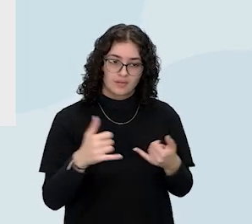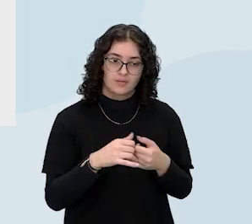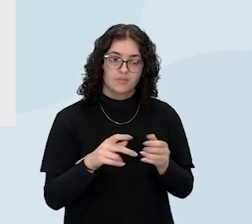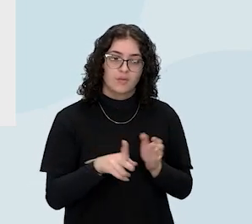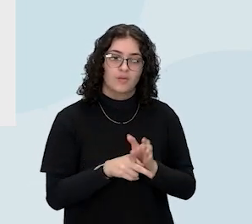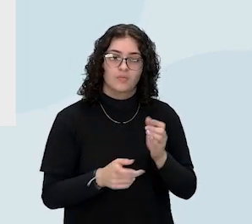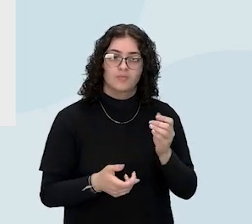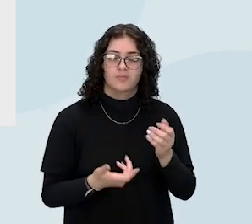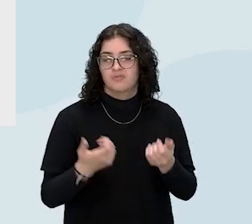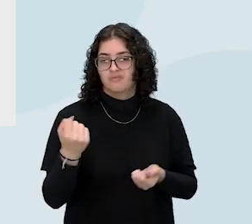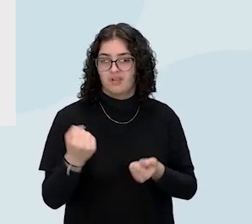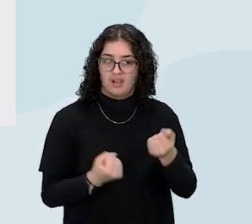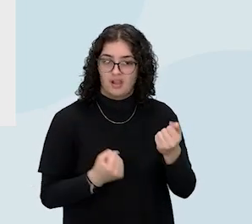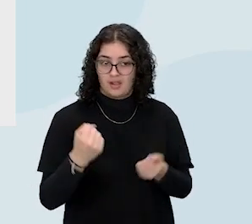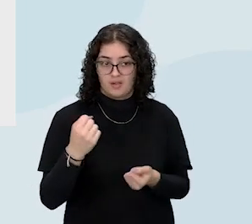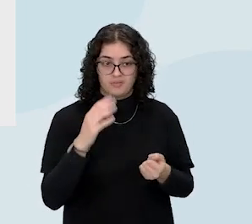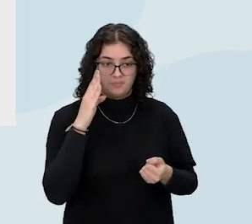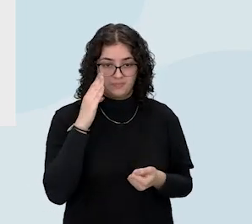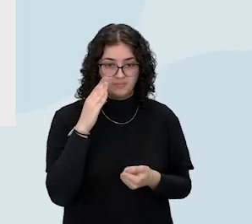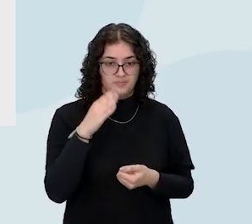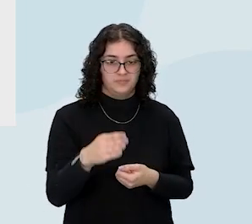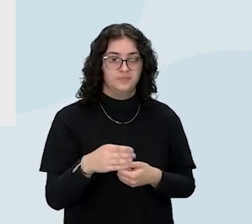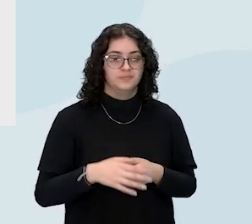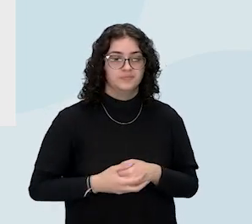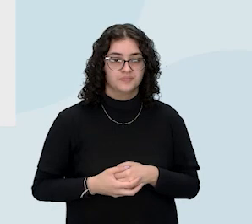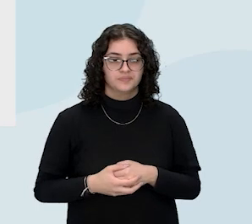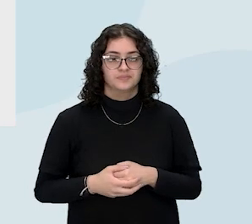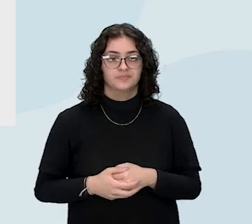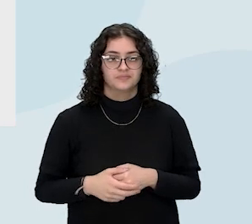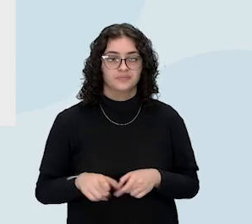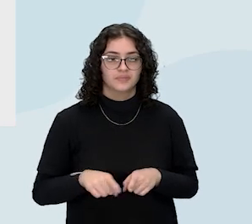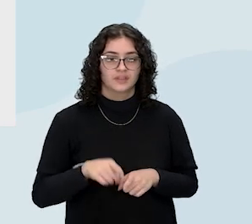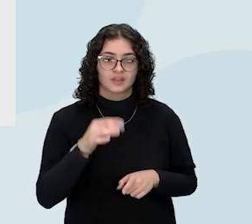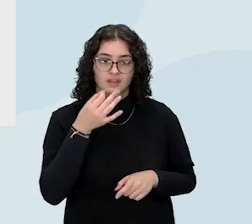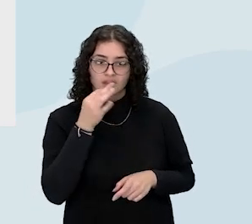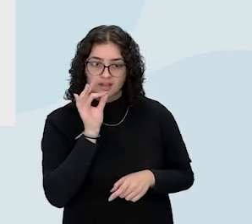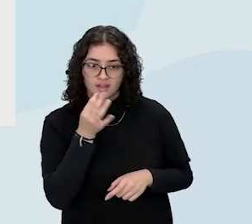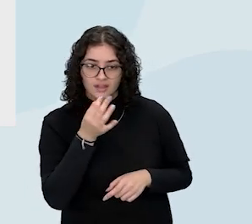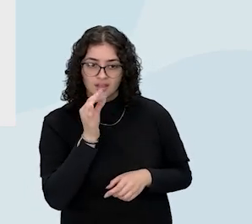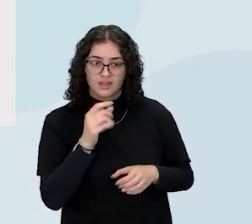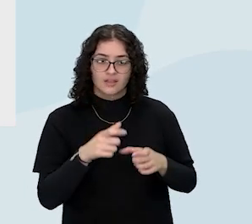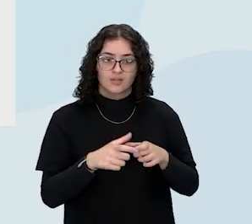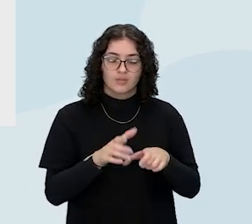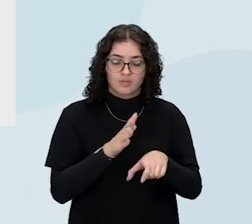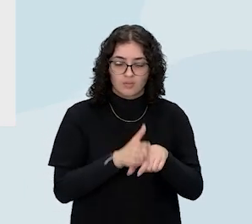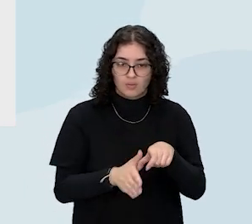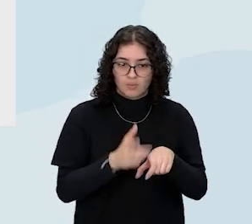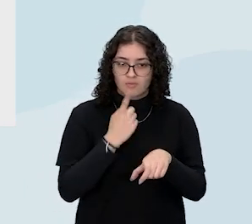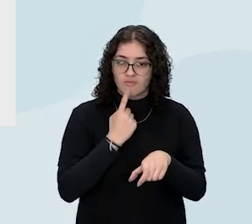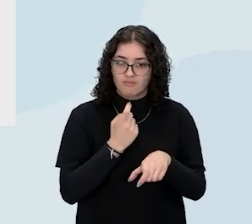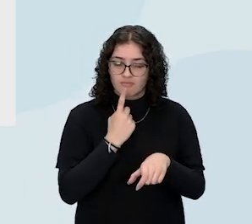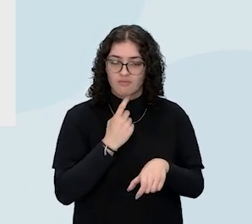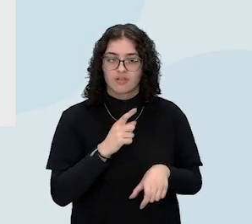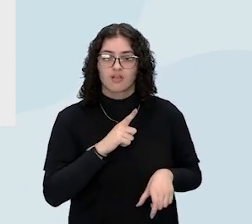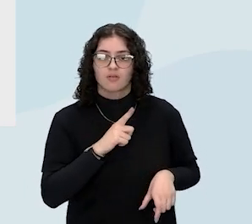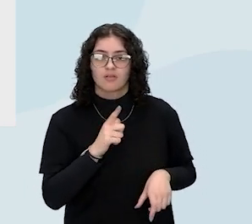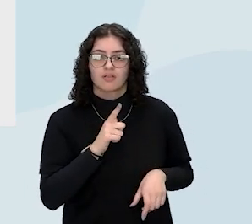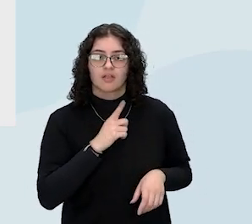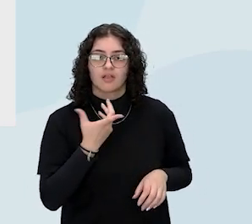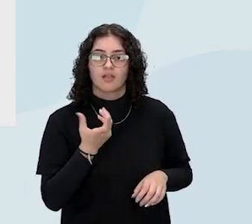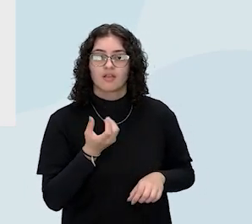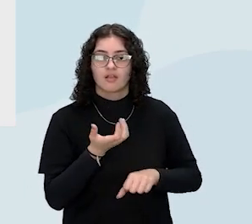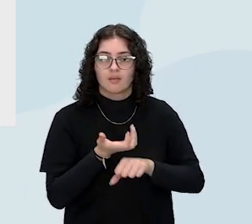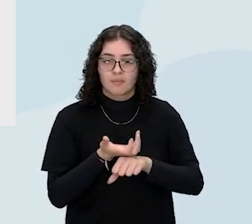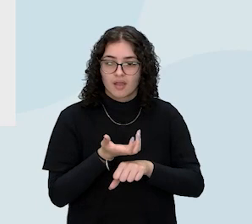automóveis, principalmente, café ácido, o tomate, algumas frutas que vocês já conhecem como